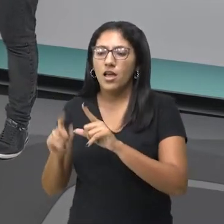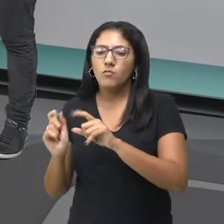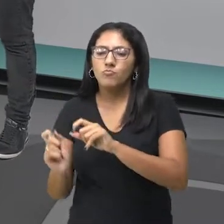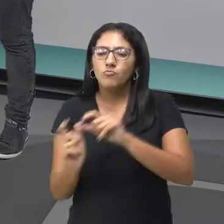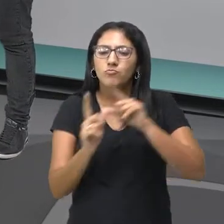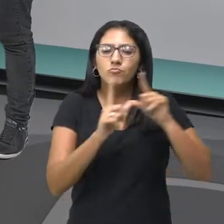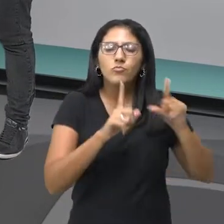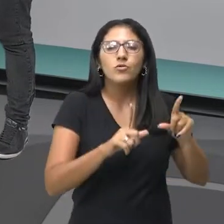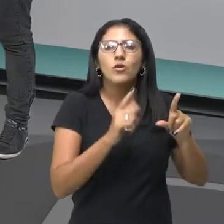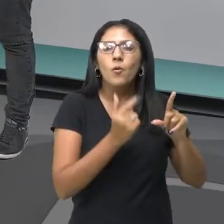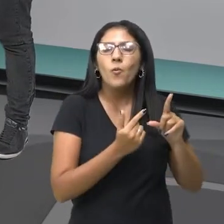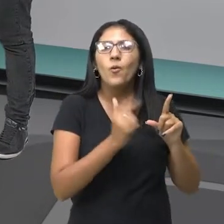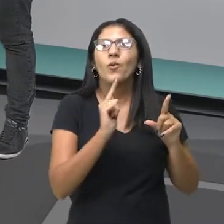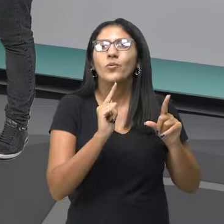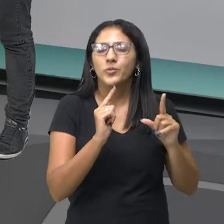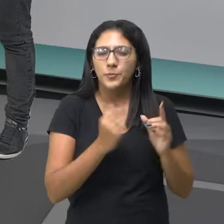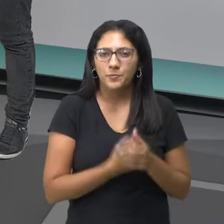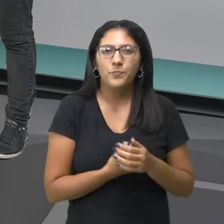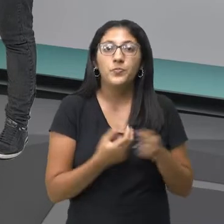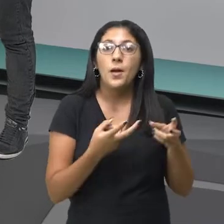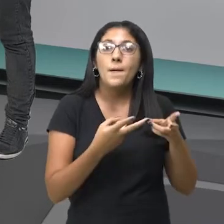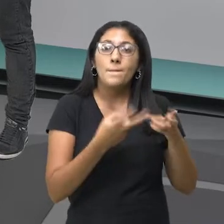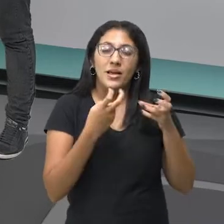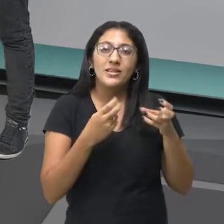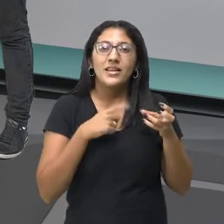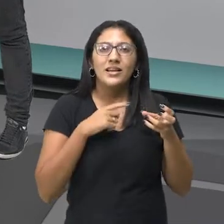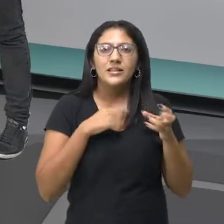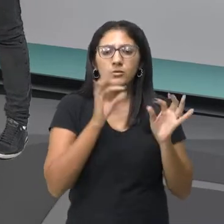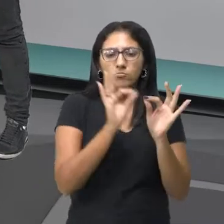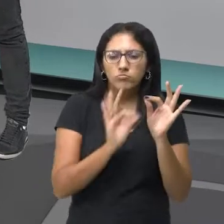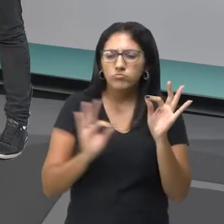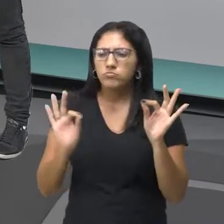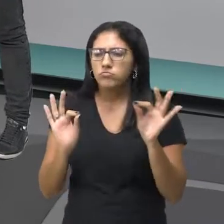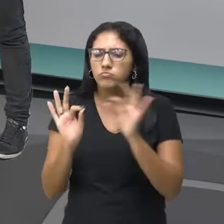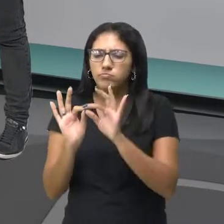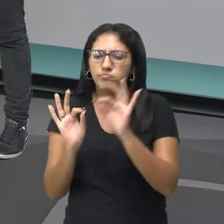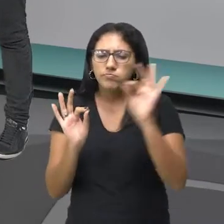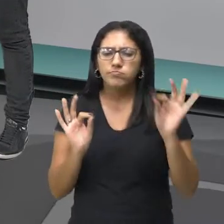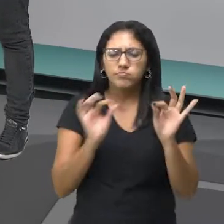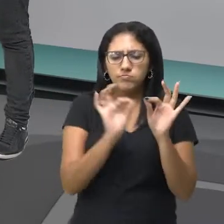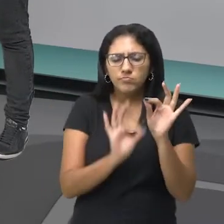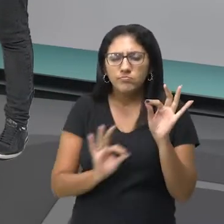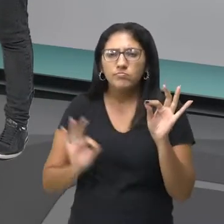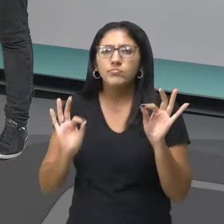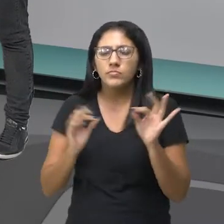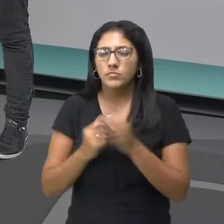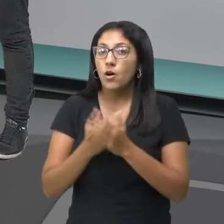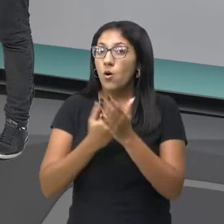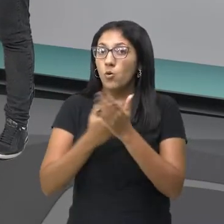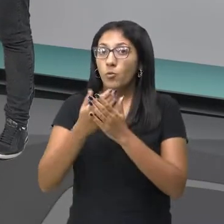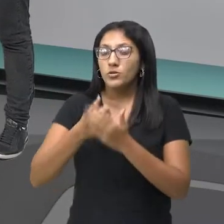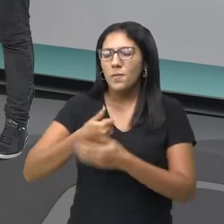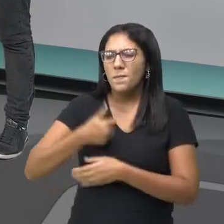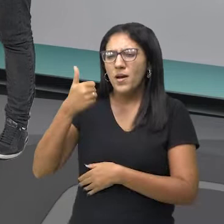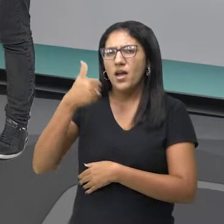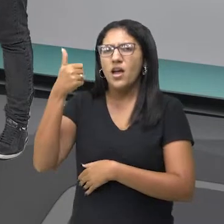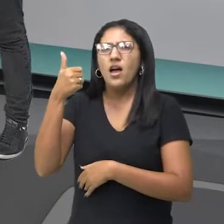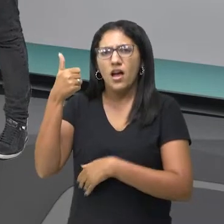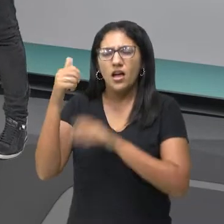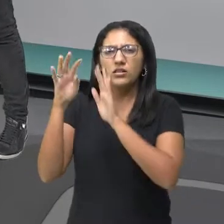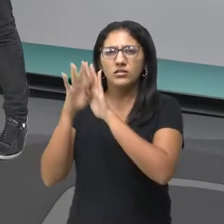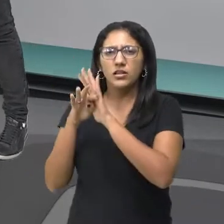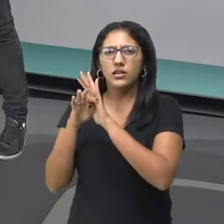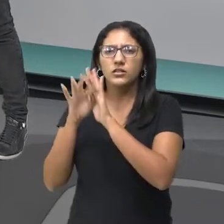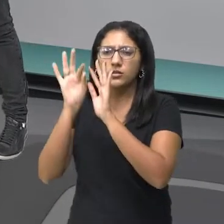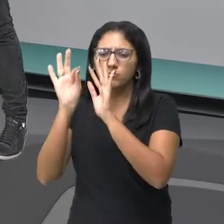texto aqui do lado. Então, observem que eu faço movimentos de leitura. Eu iniciei em um texto lá no topo,